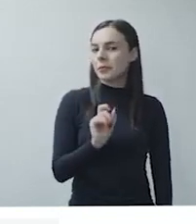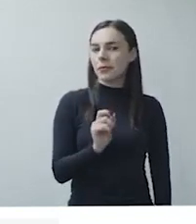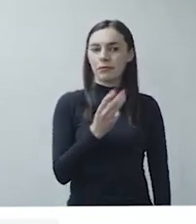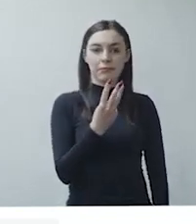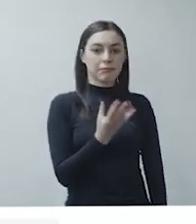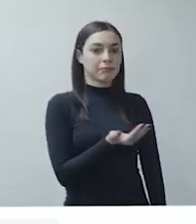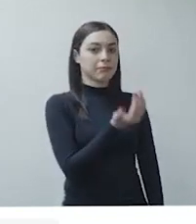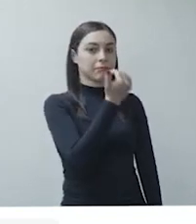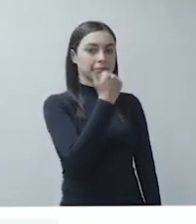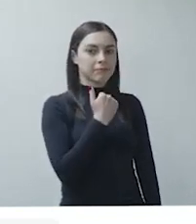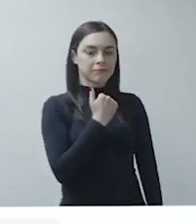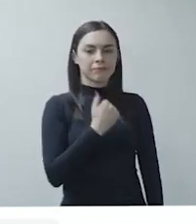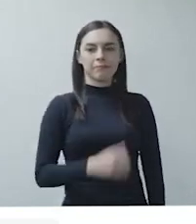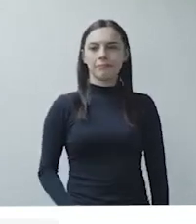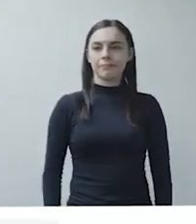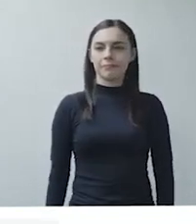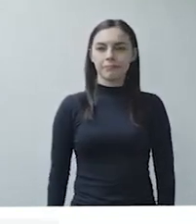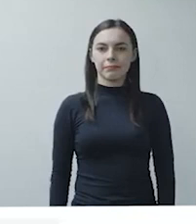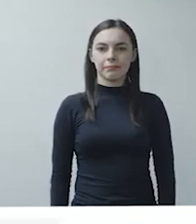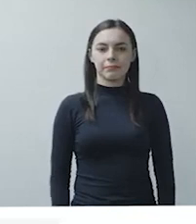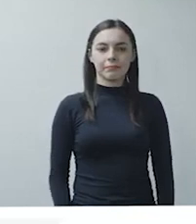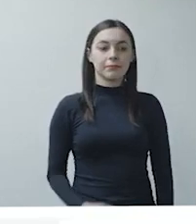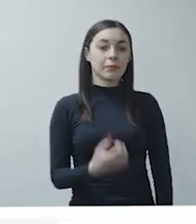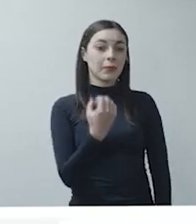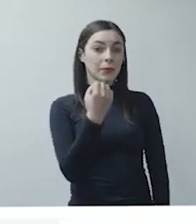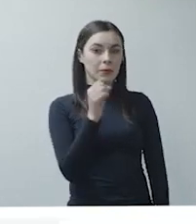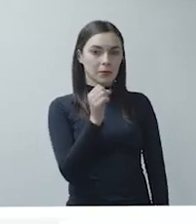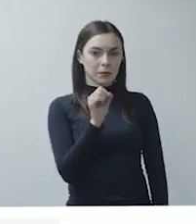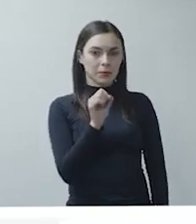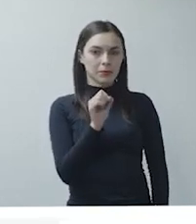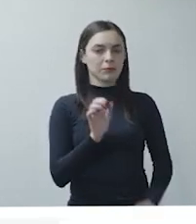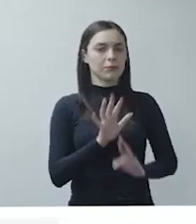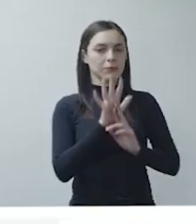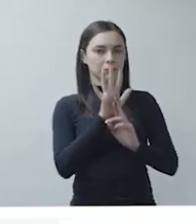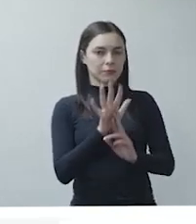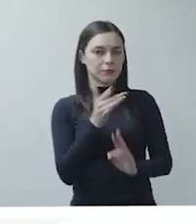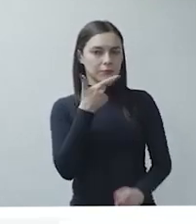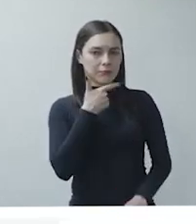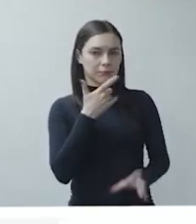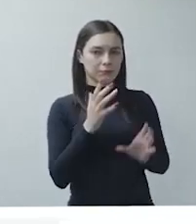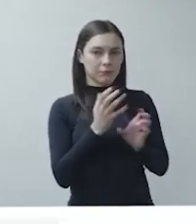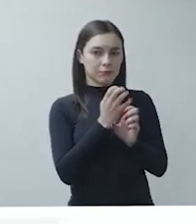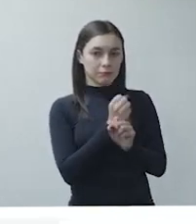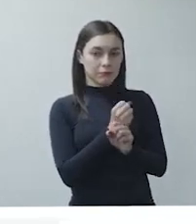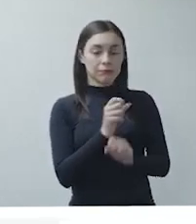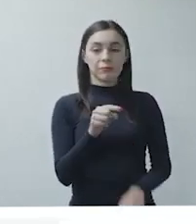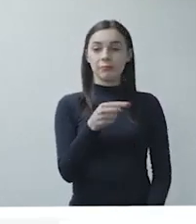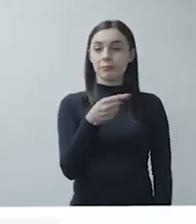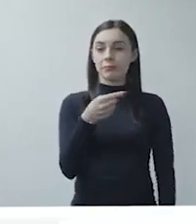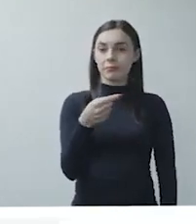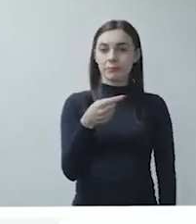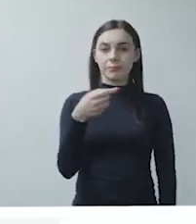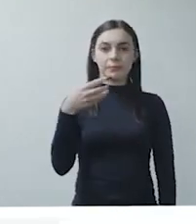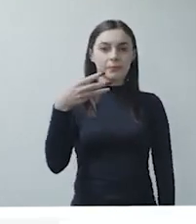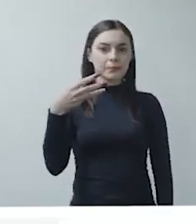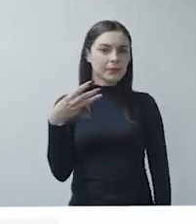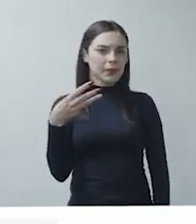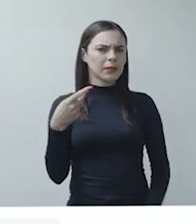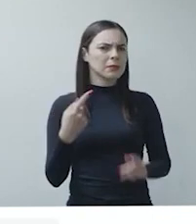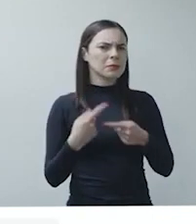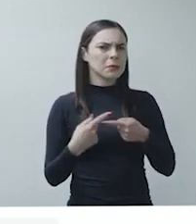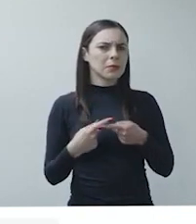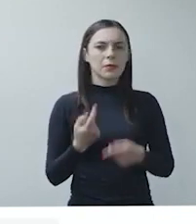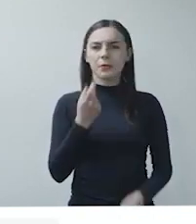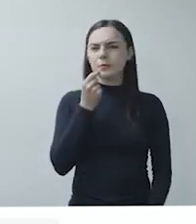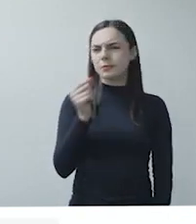3. Então, 8 para representar a quantidade de queijos, menos 3 que o